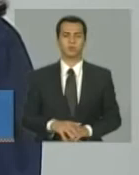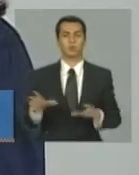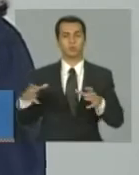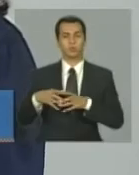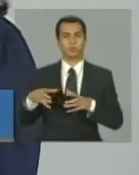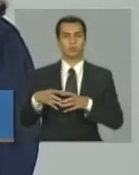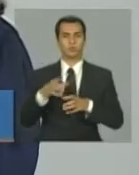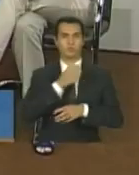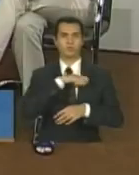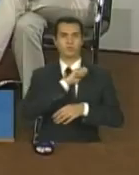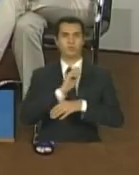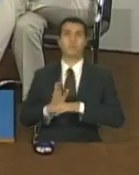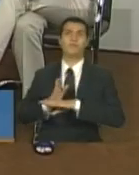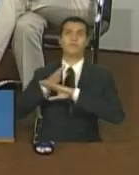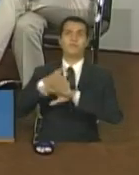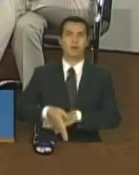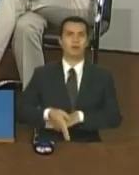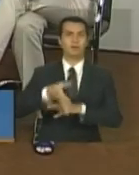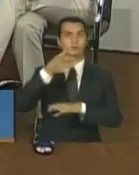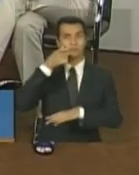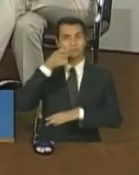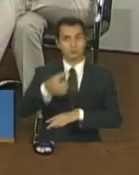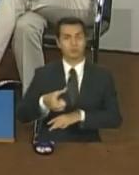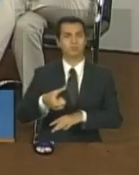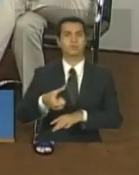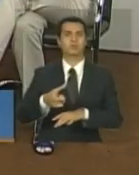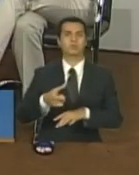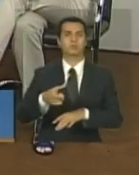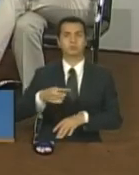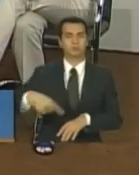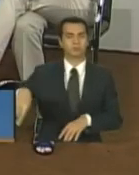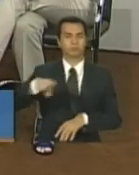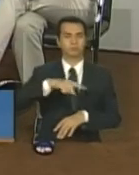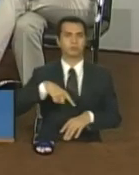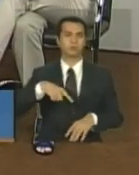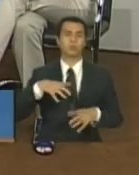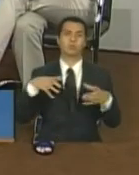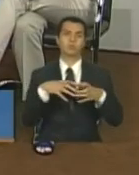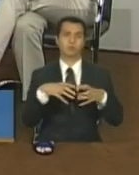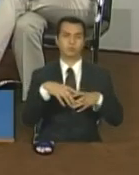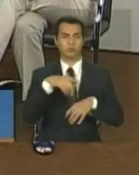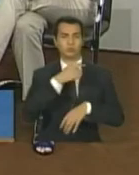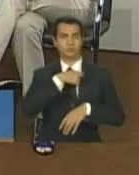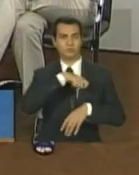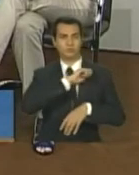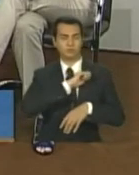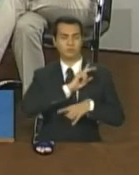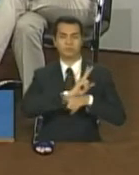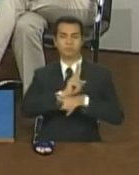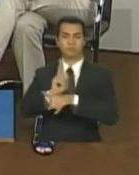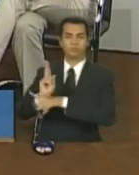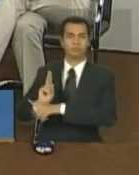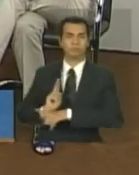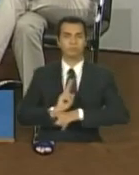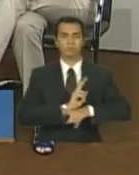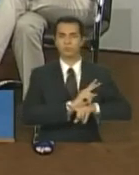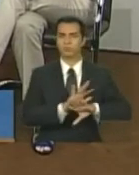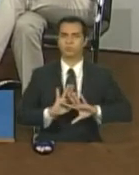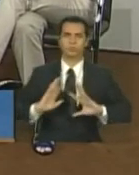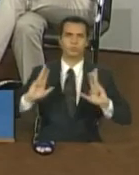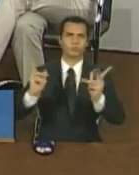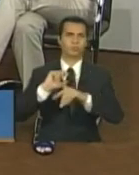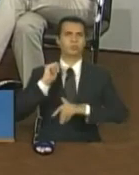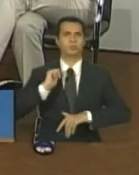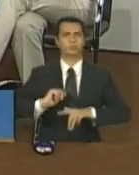os seus auditores espera uma visita in loco e esses auditores fazem todo uma uma fiscal e nos